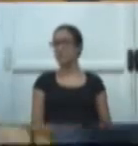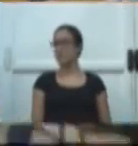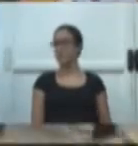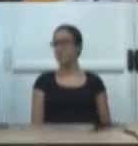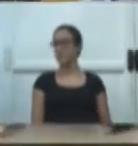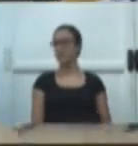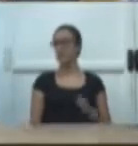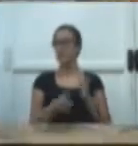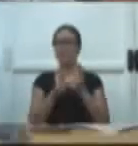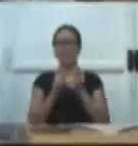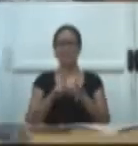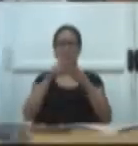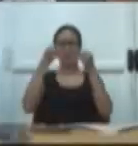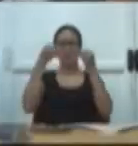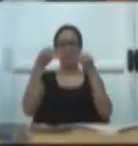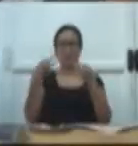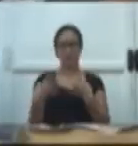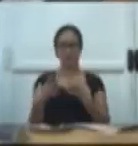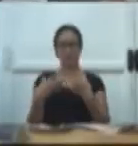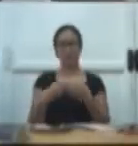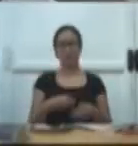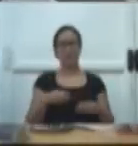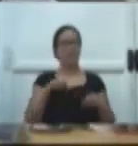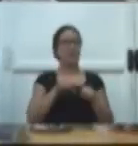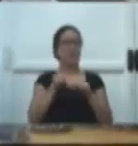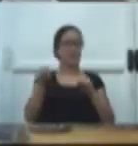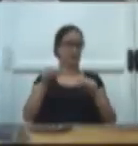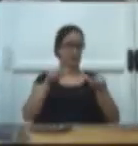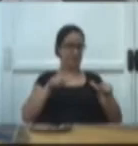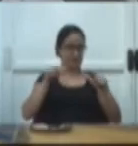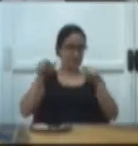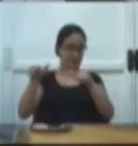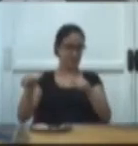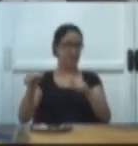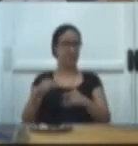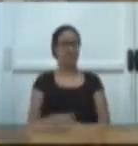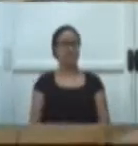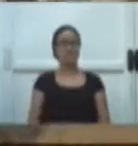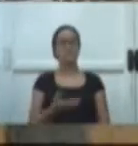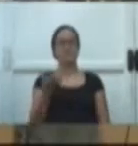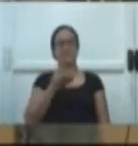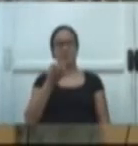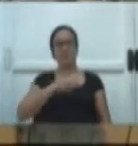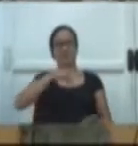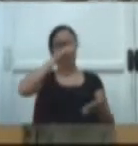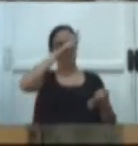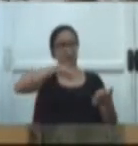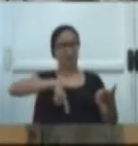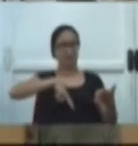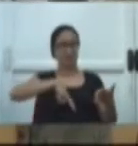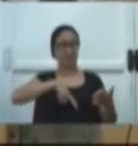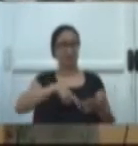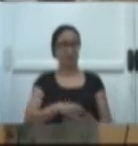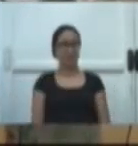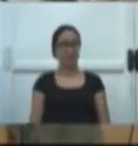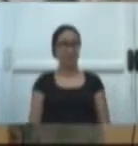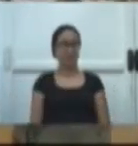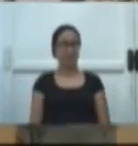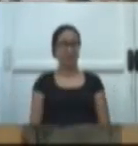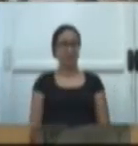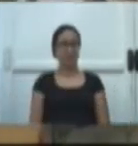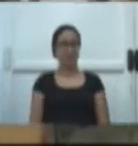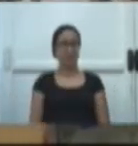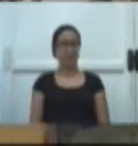Antes de proceder à entrega da outorga, eu gostaria de fazer a leitura de um ofício que eu recebi do senhor prefeito. Gostaria de